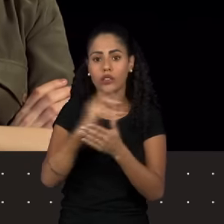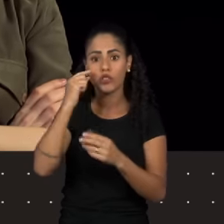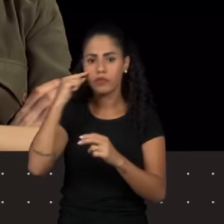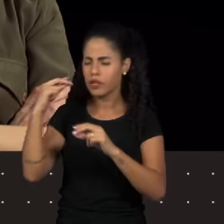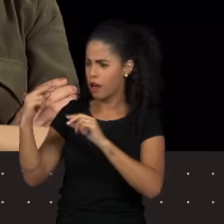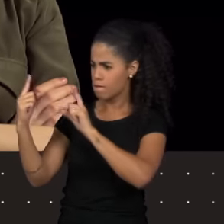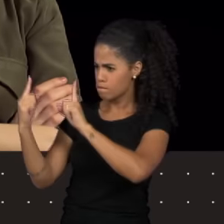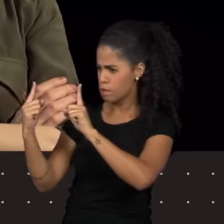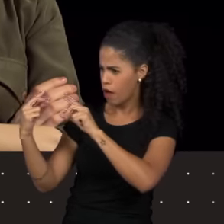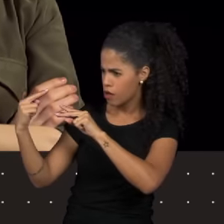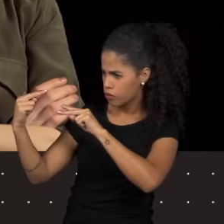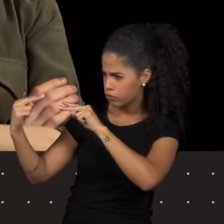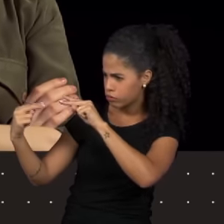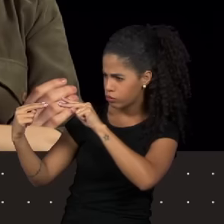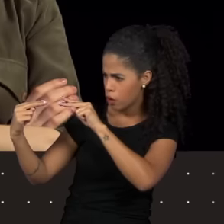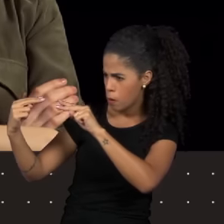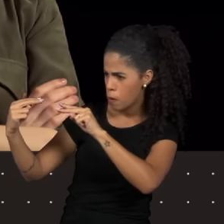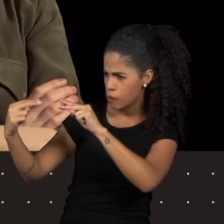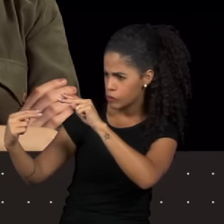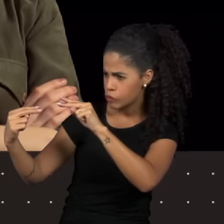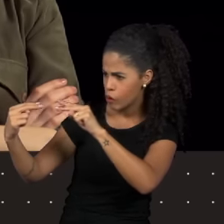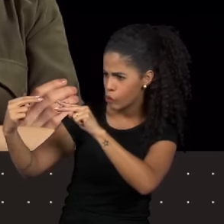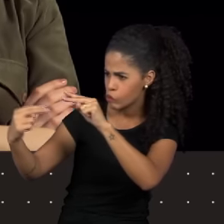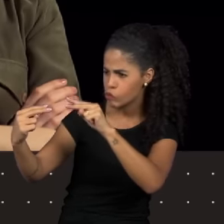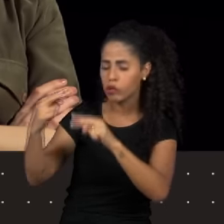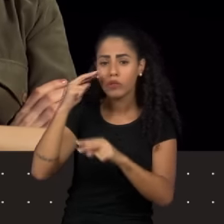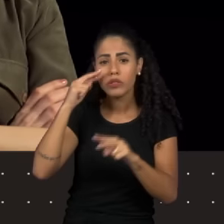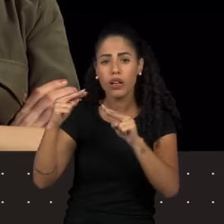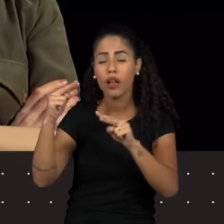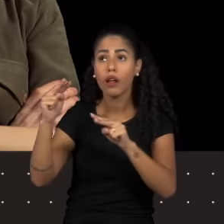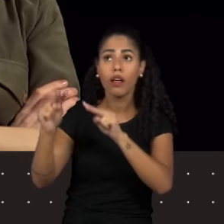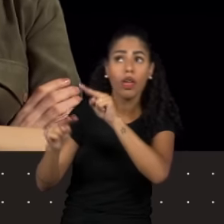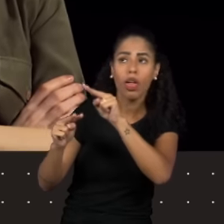olhar, porque a gente não tinha para onde fugir, a não ser que fosse